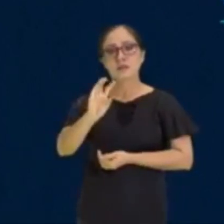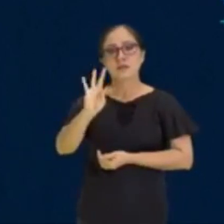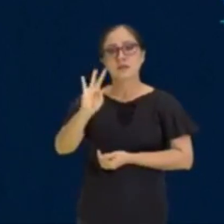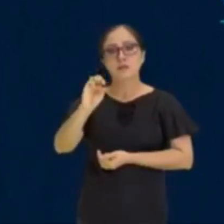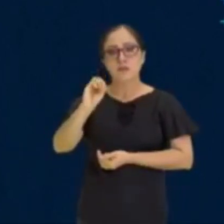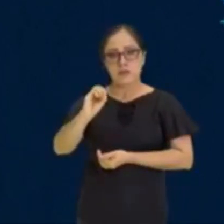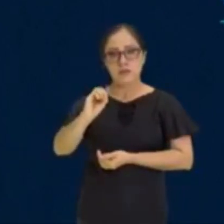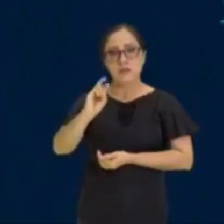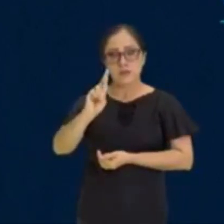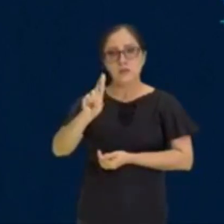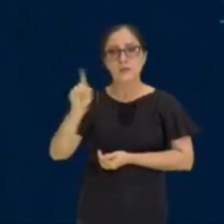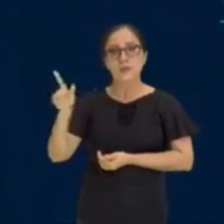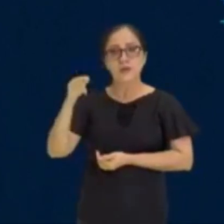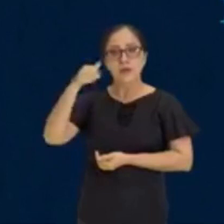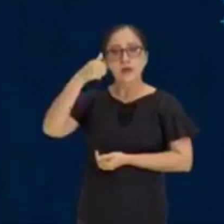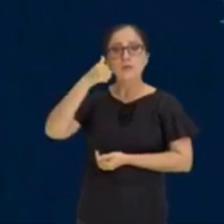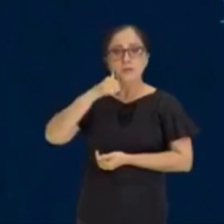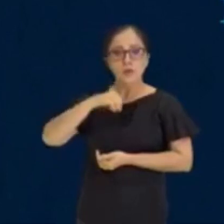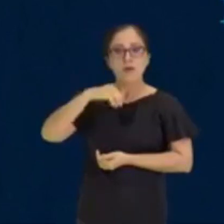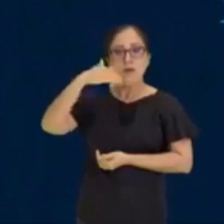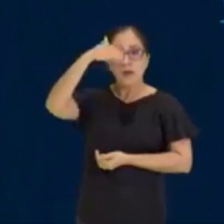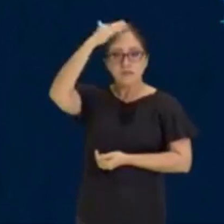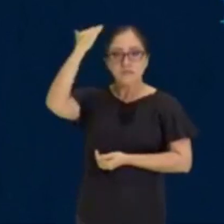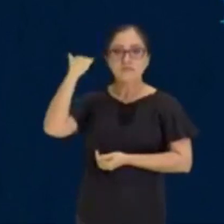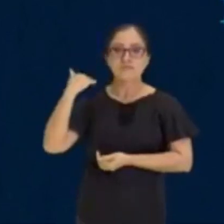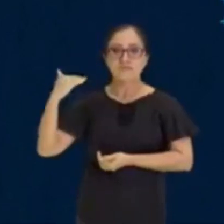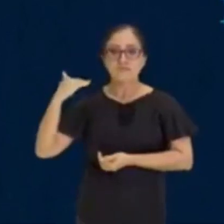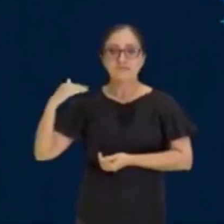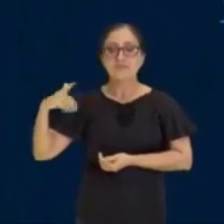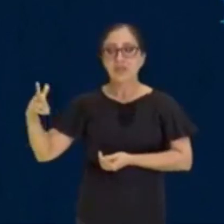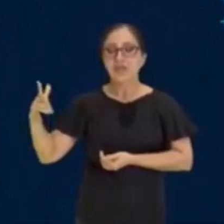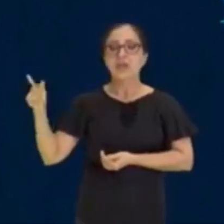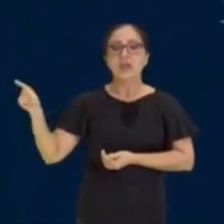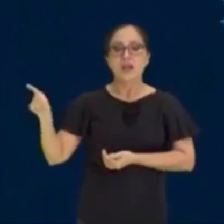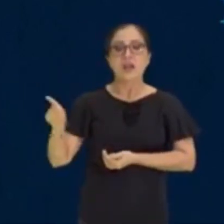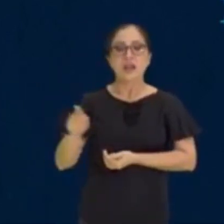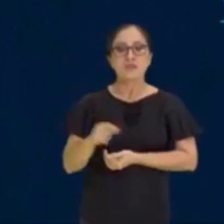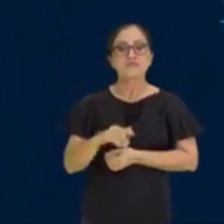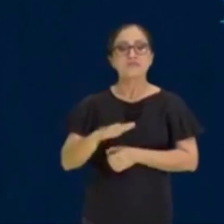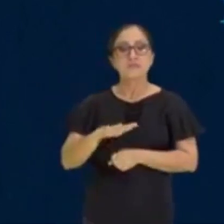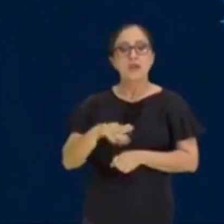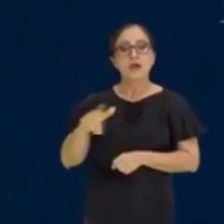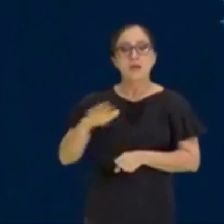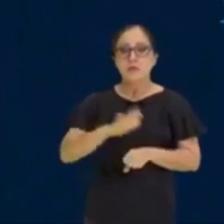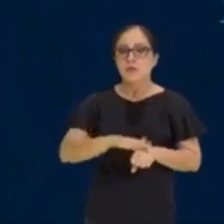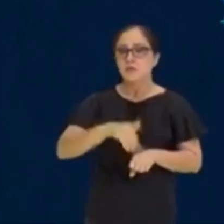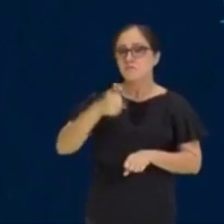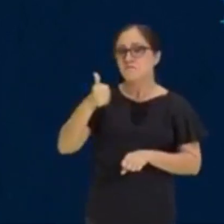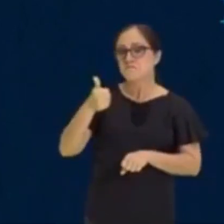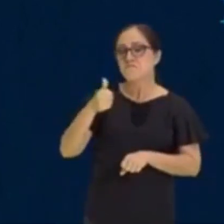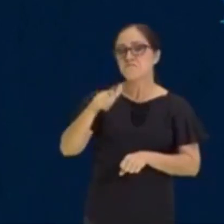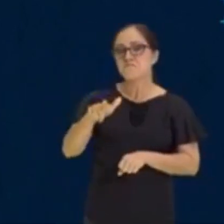Clarice Lispector, uma das maiores escritoras brasileiras de todos os tempos.